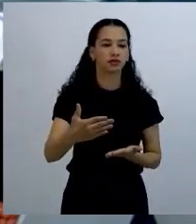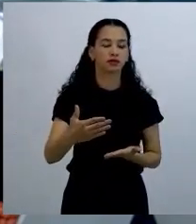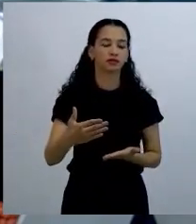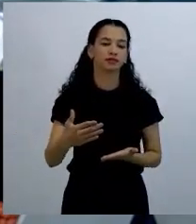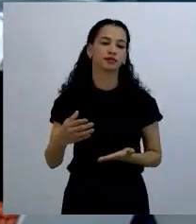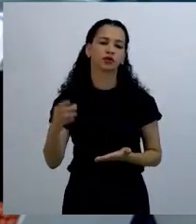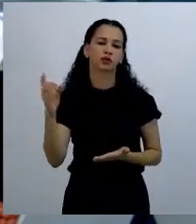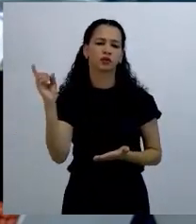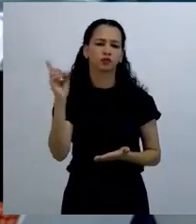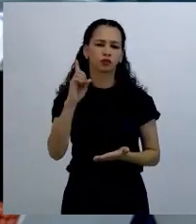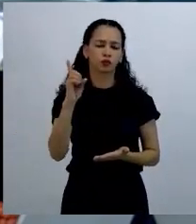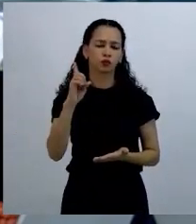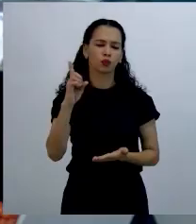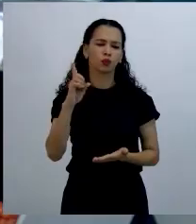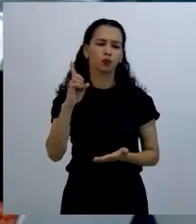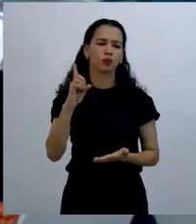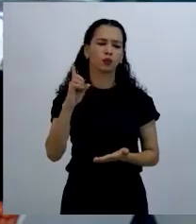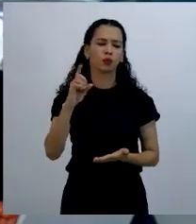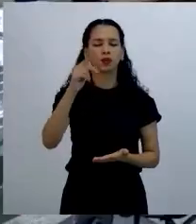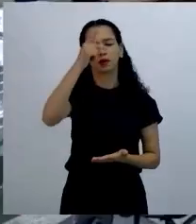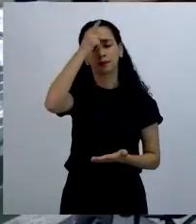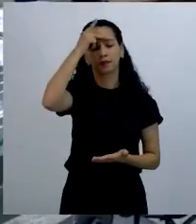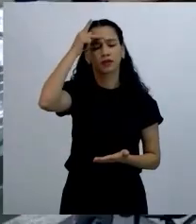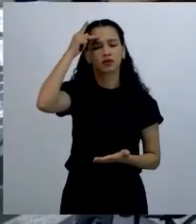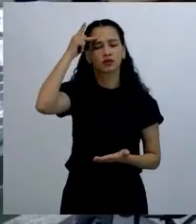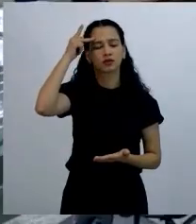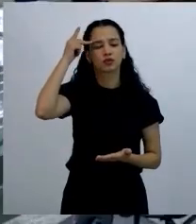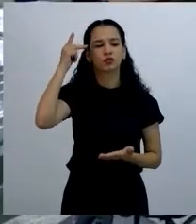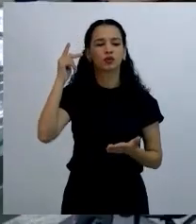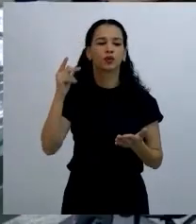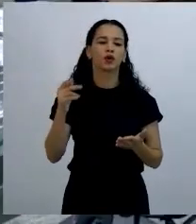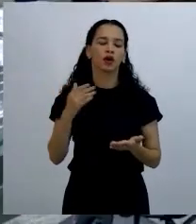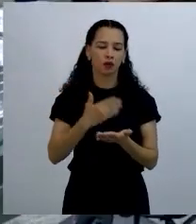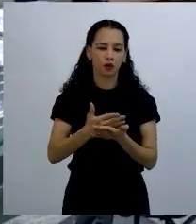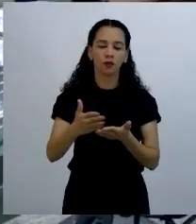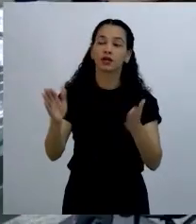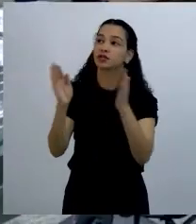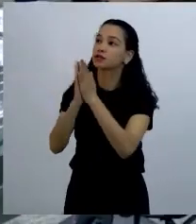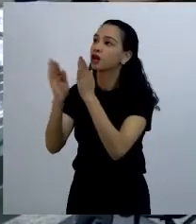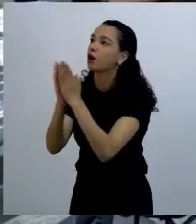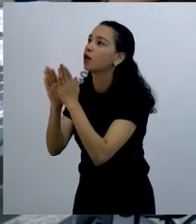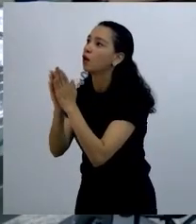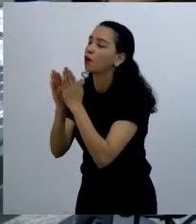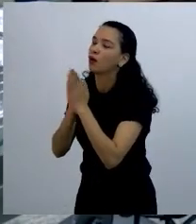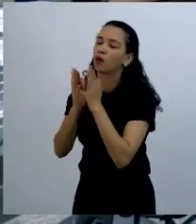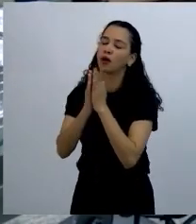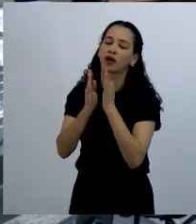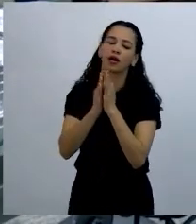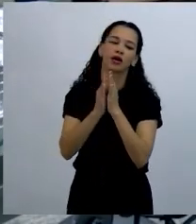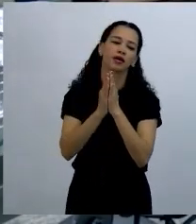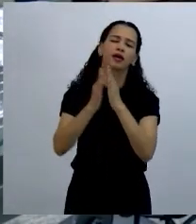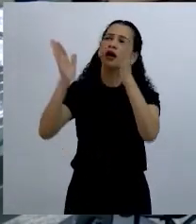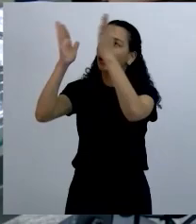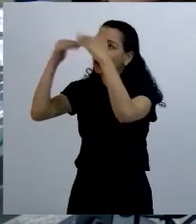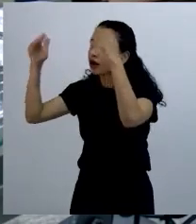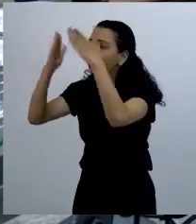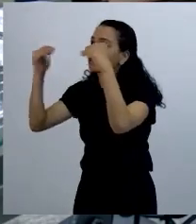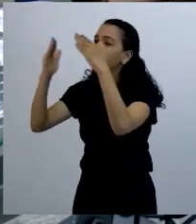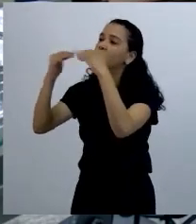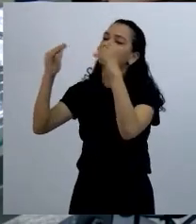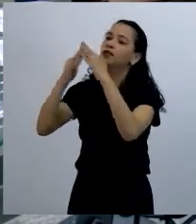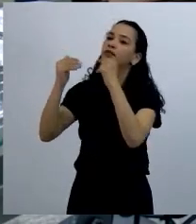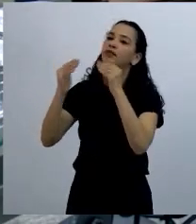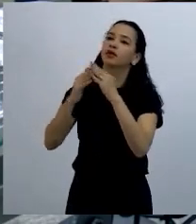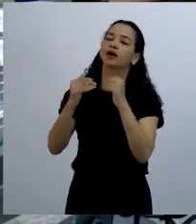outro irmão e disse olha vamos fazer isso é alguém que enxerga uma necessidade na vida da igreja e quando enxerga essa necessidade